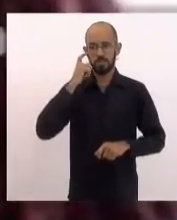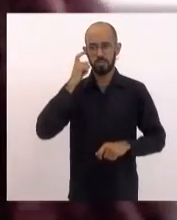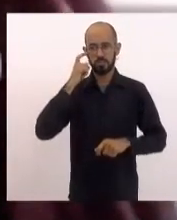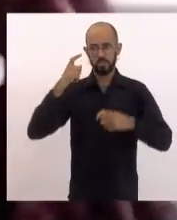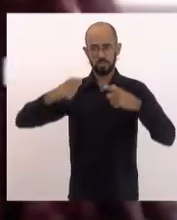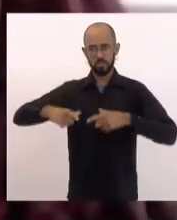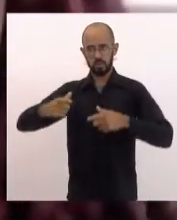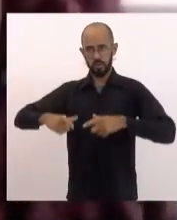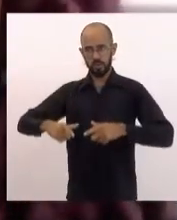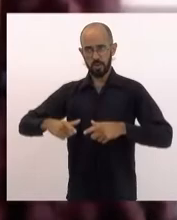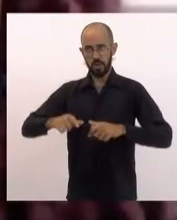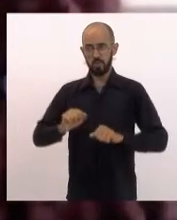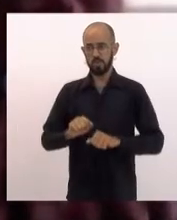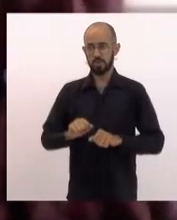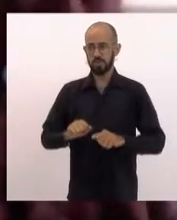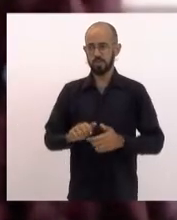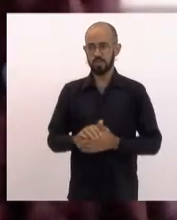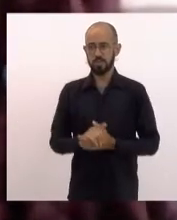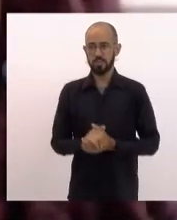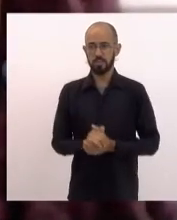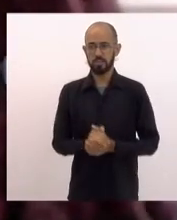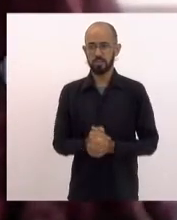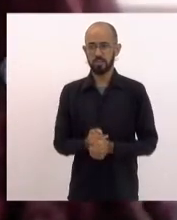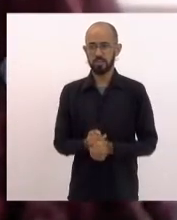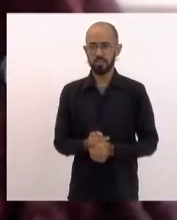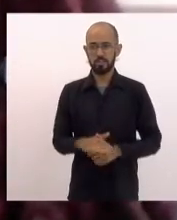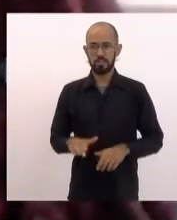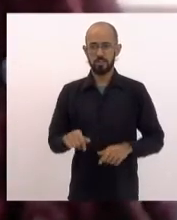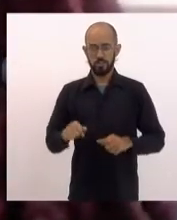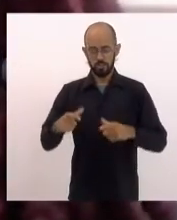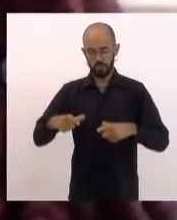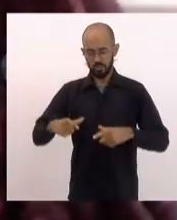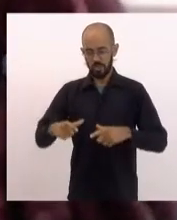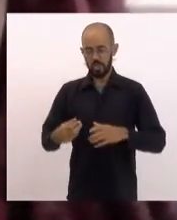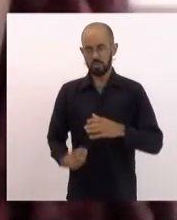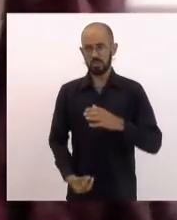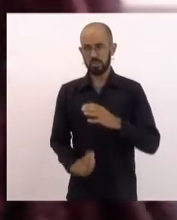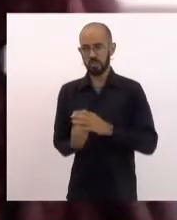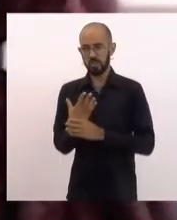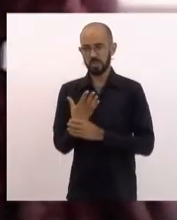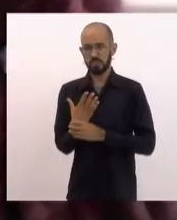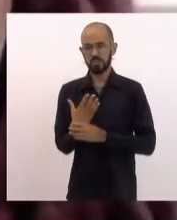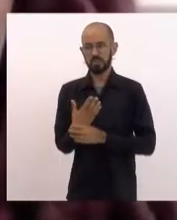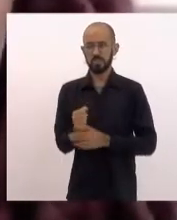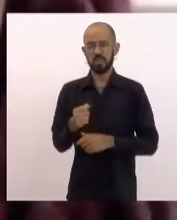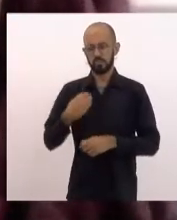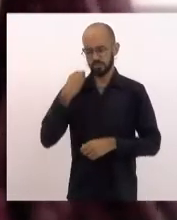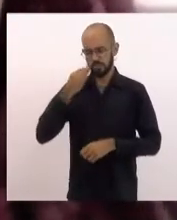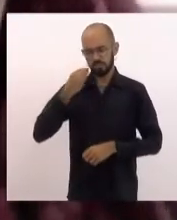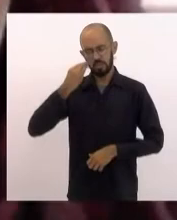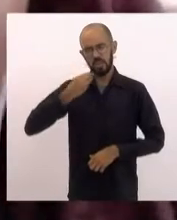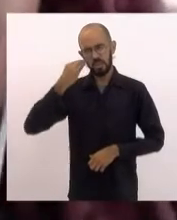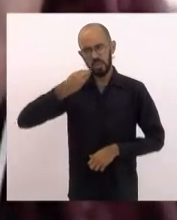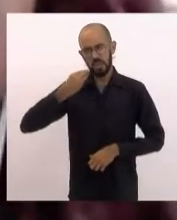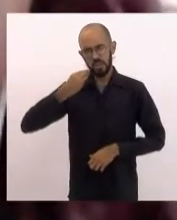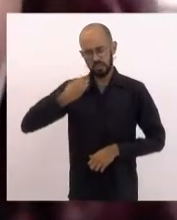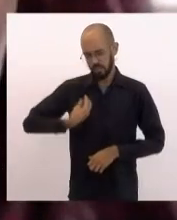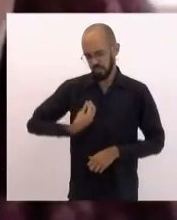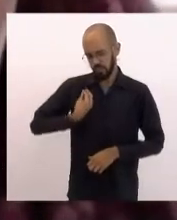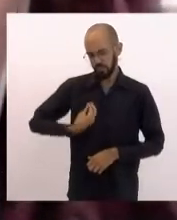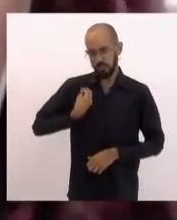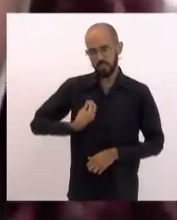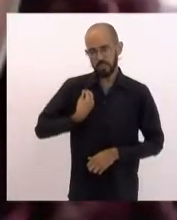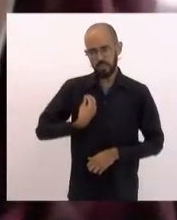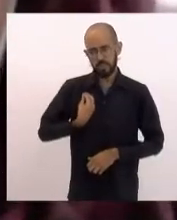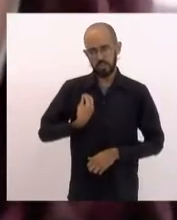um espaço de potência, como um espaço de produção de vivências, de experiências, de vida,